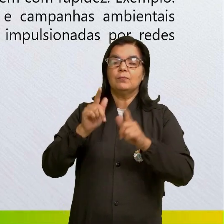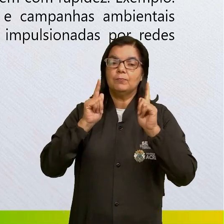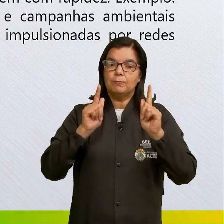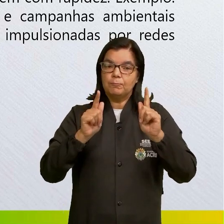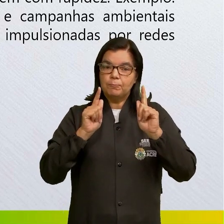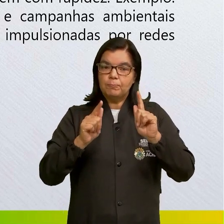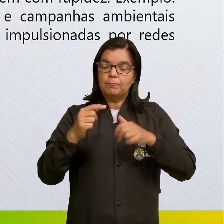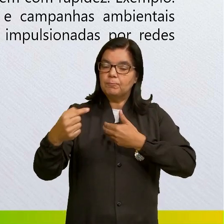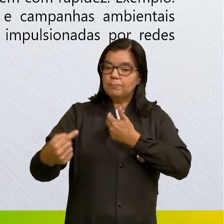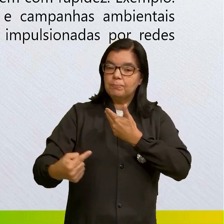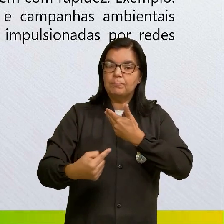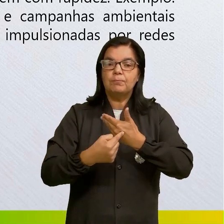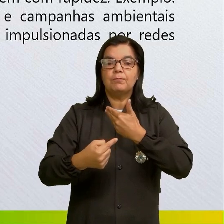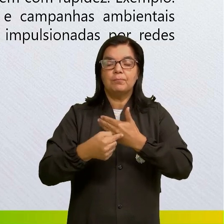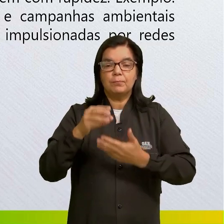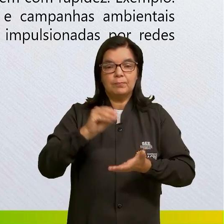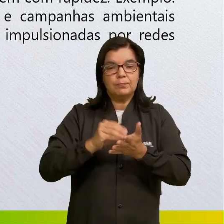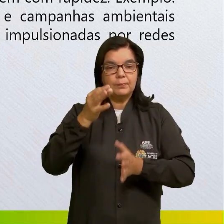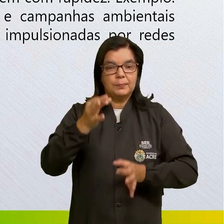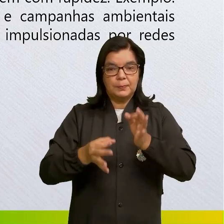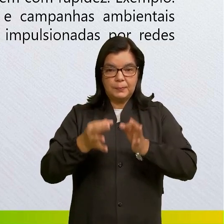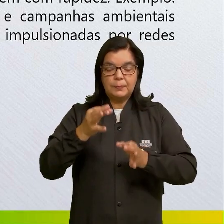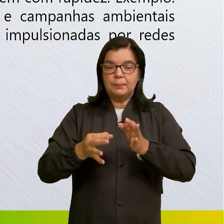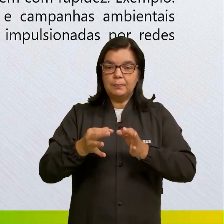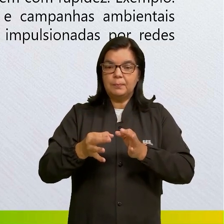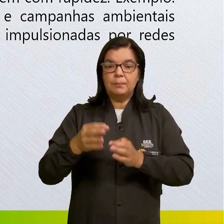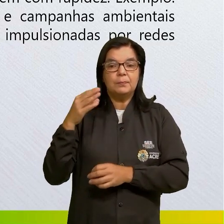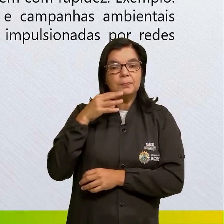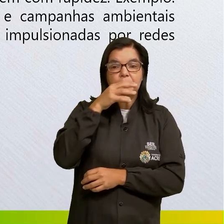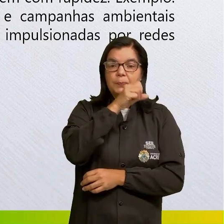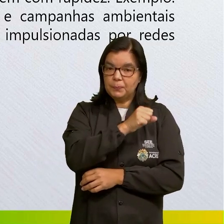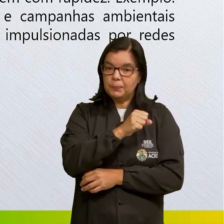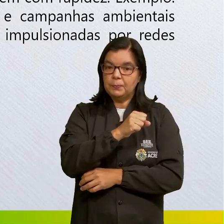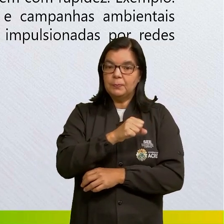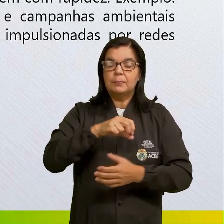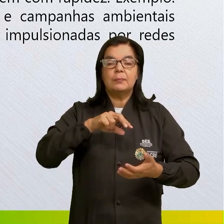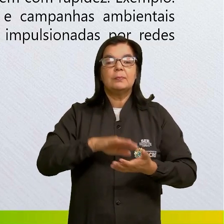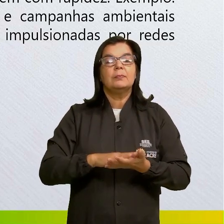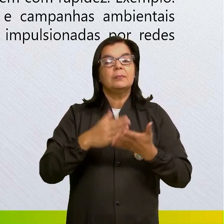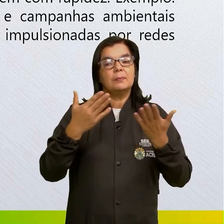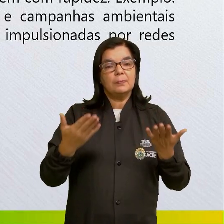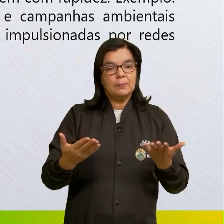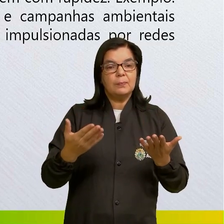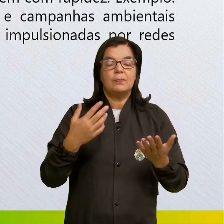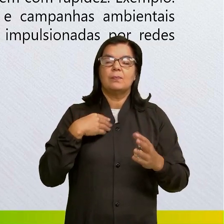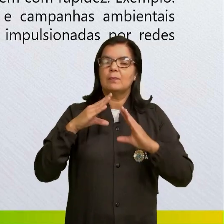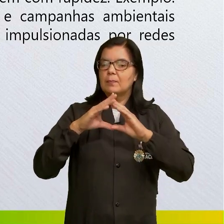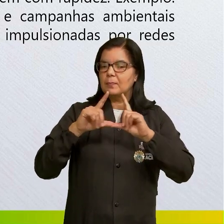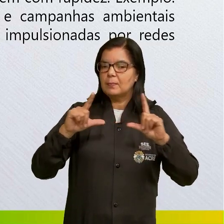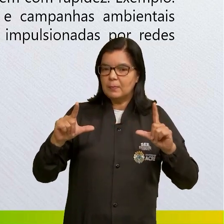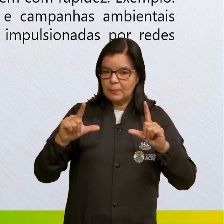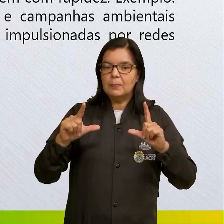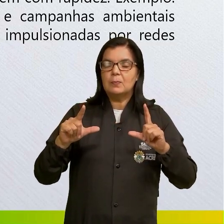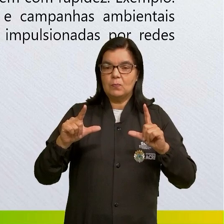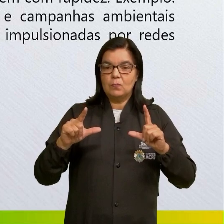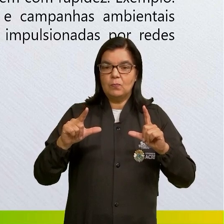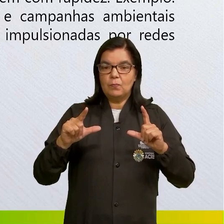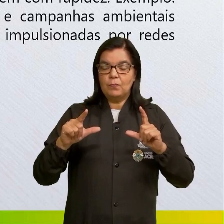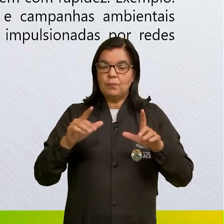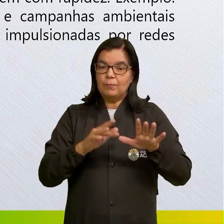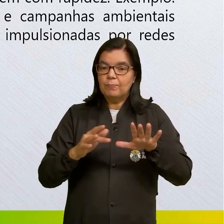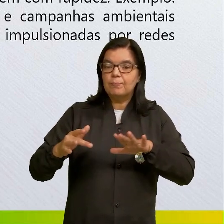protestos, denunciem injustiças e se articulem com rapidez. Ou seja, é aquela lógica. Caiu na